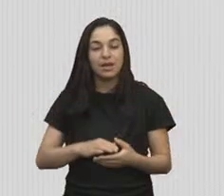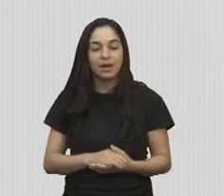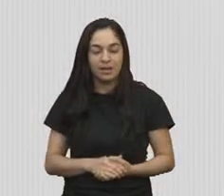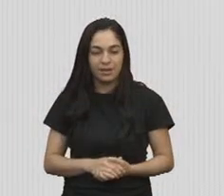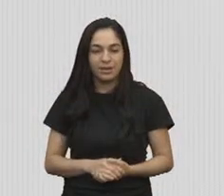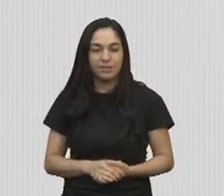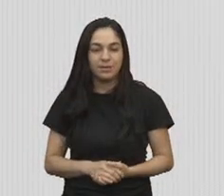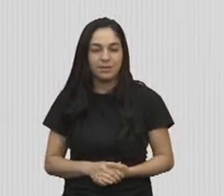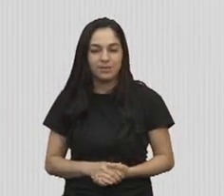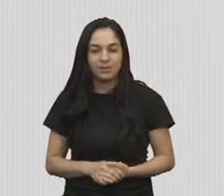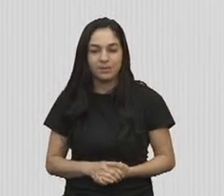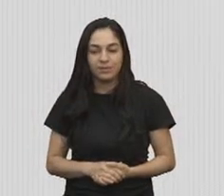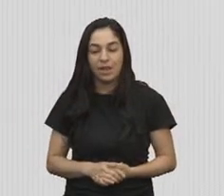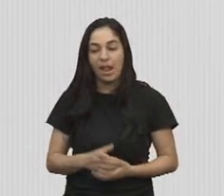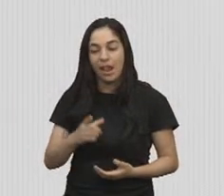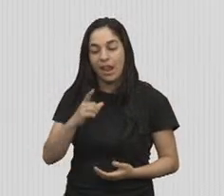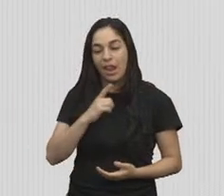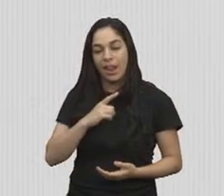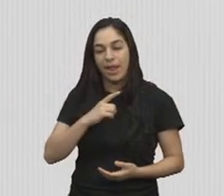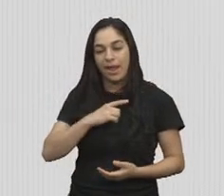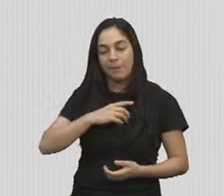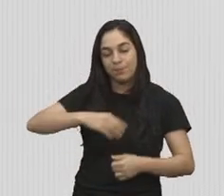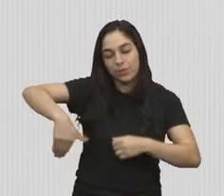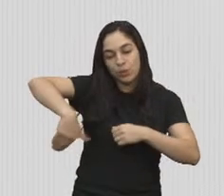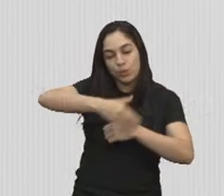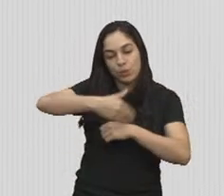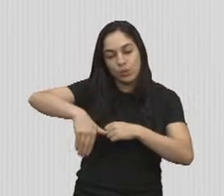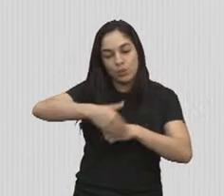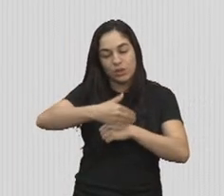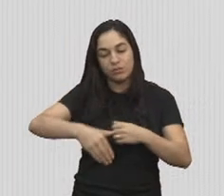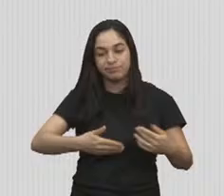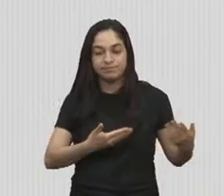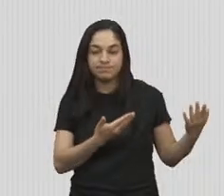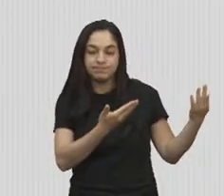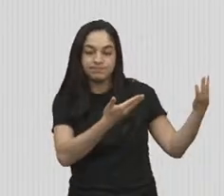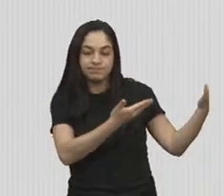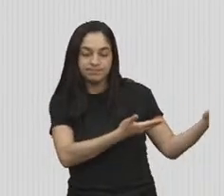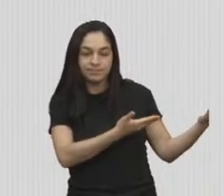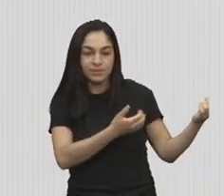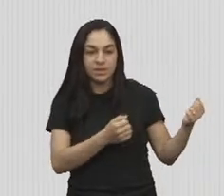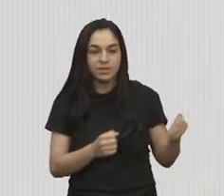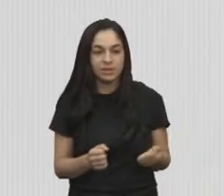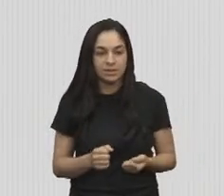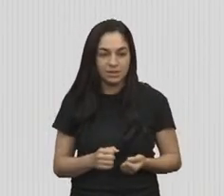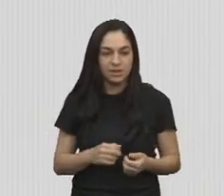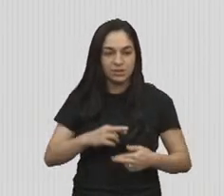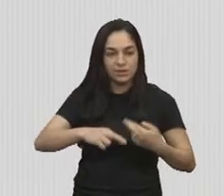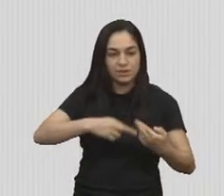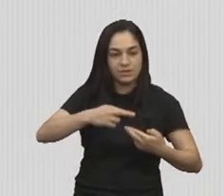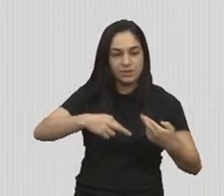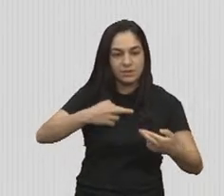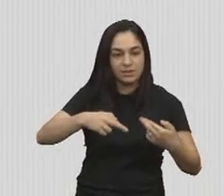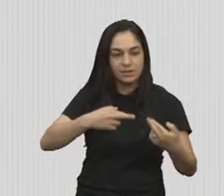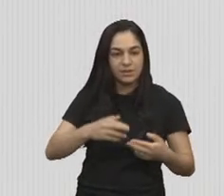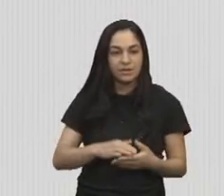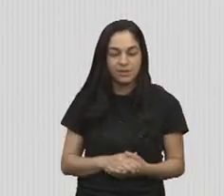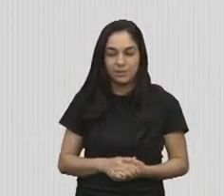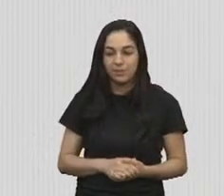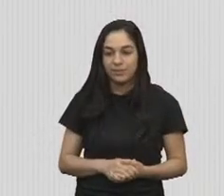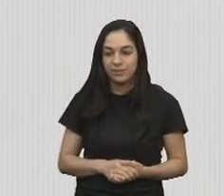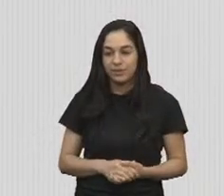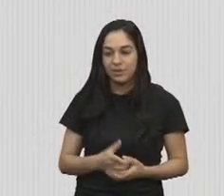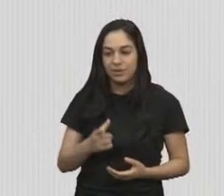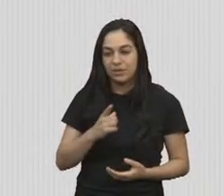Aí são os endereços dos leves, né, que a gente tem. Hoje a gente está com 8 leves